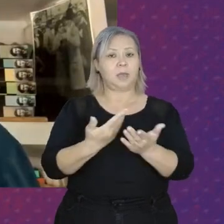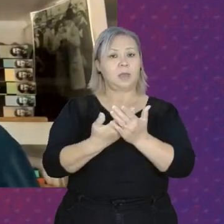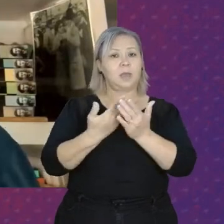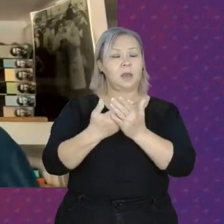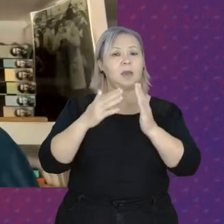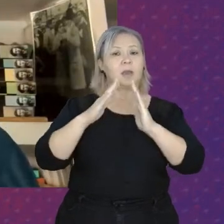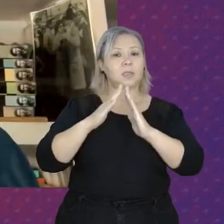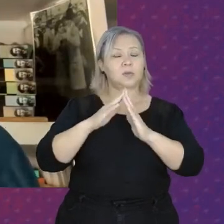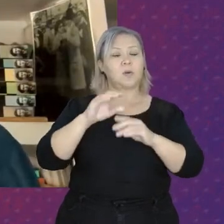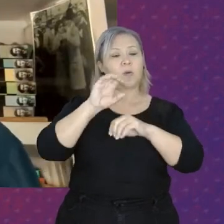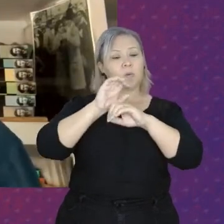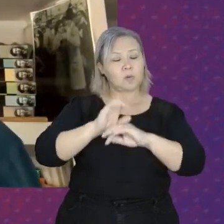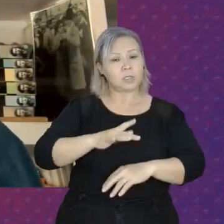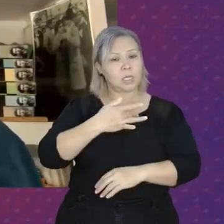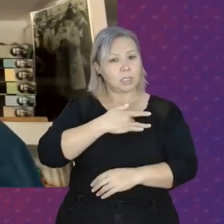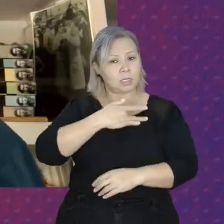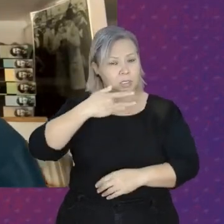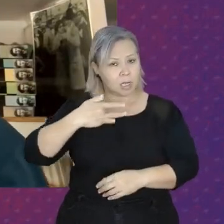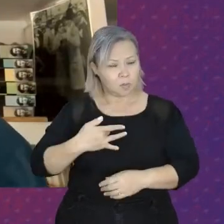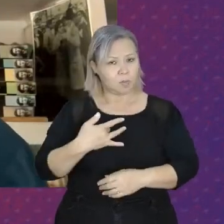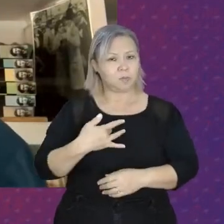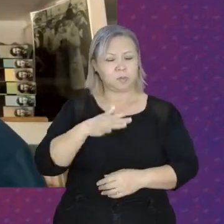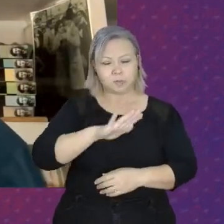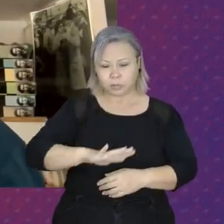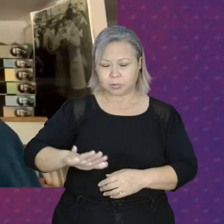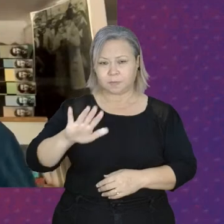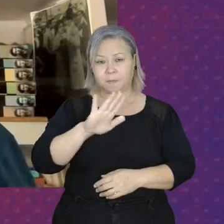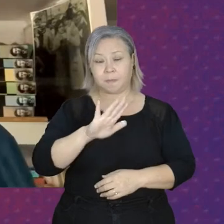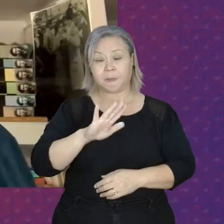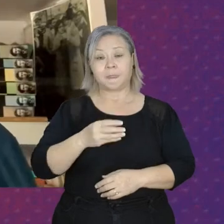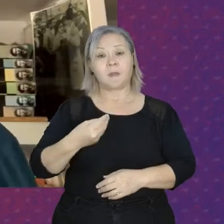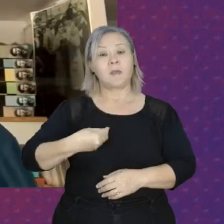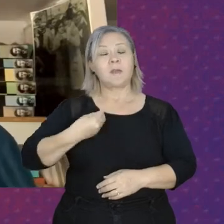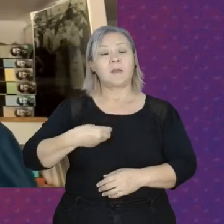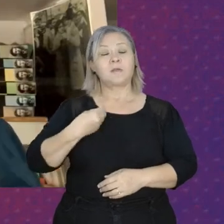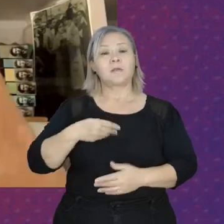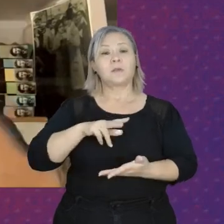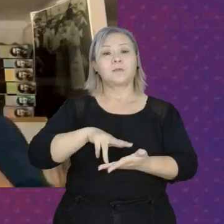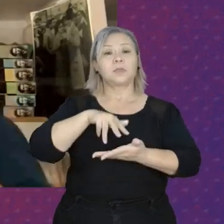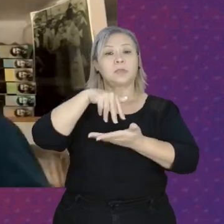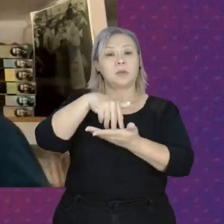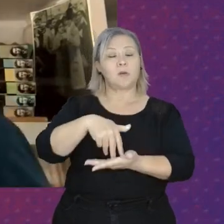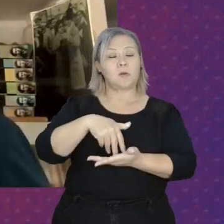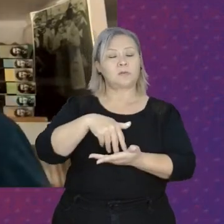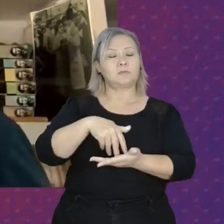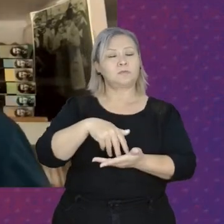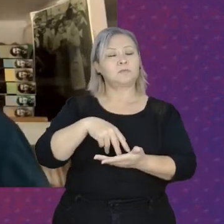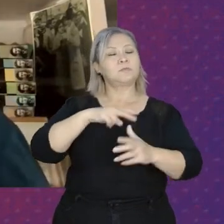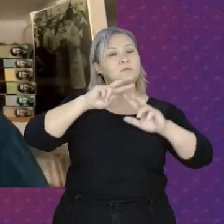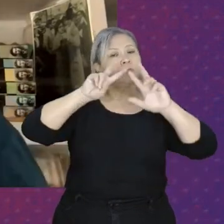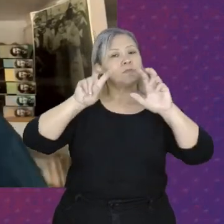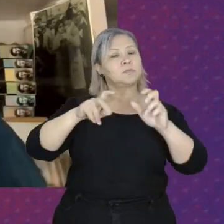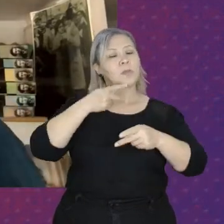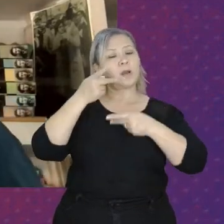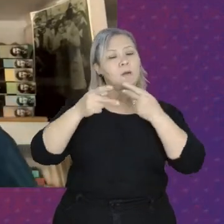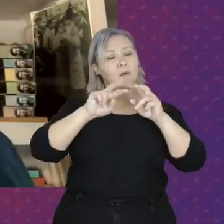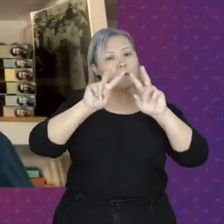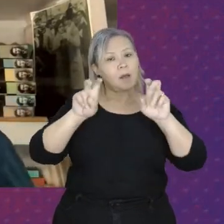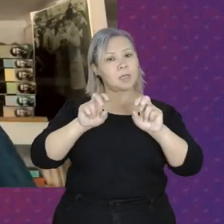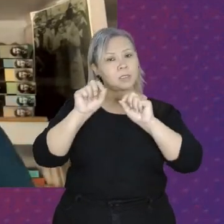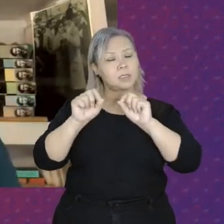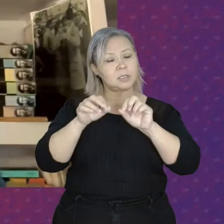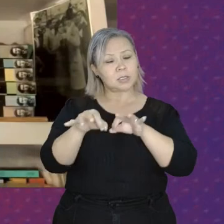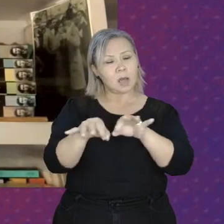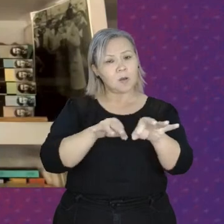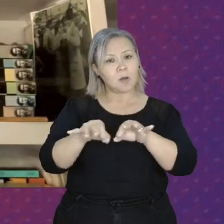nos conselhos de saúde. Então, nós estamos aqui hoje para tratar disso e já